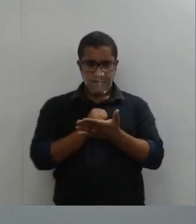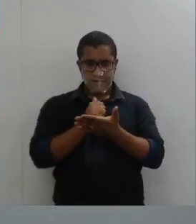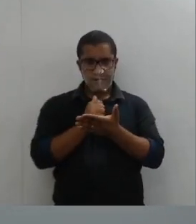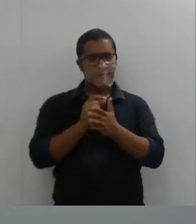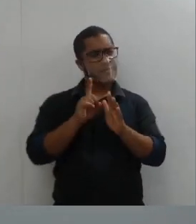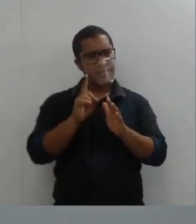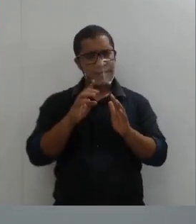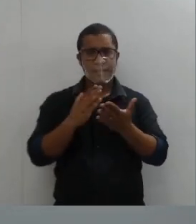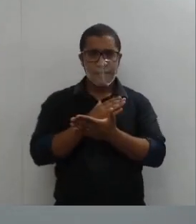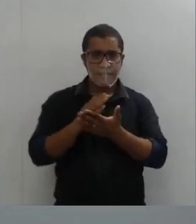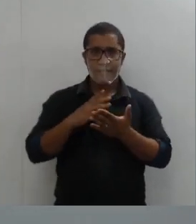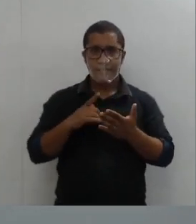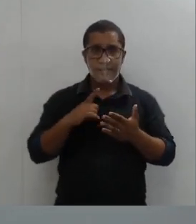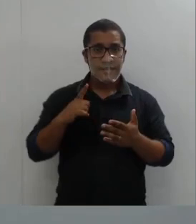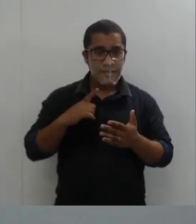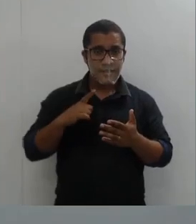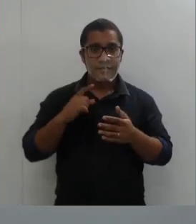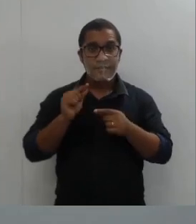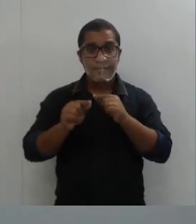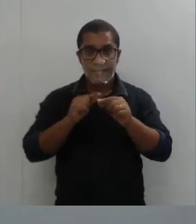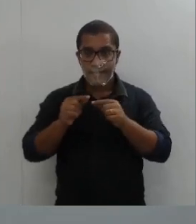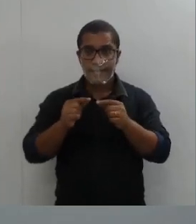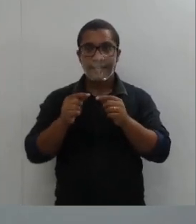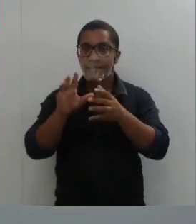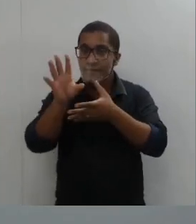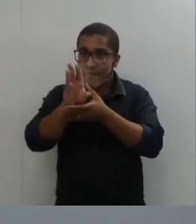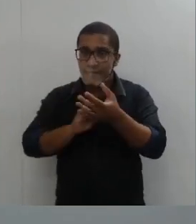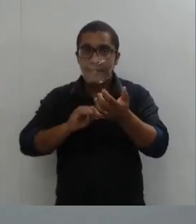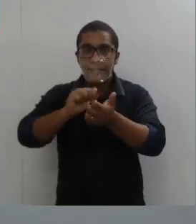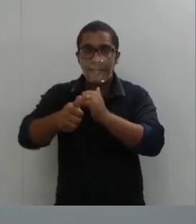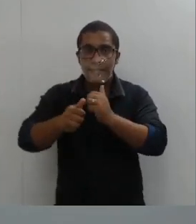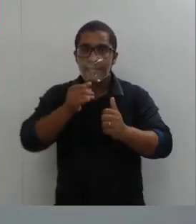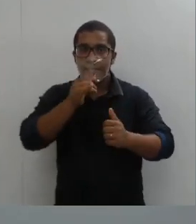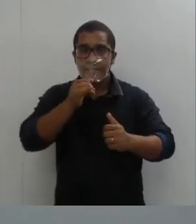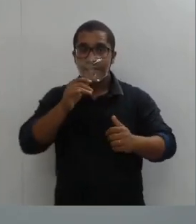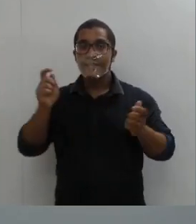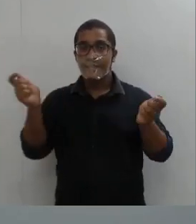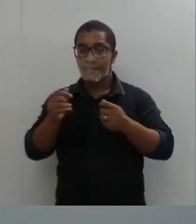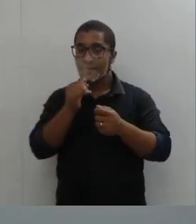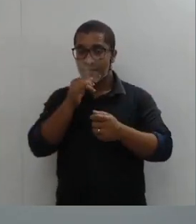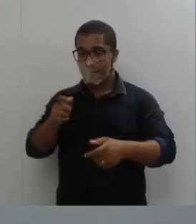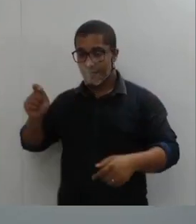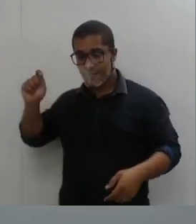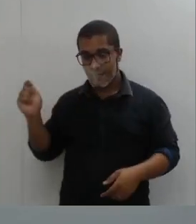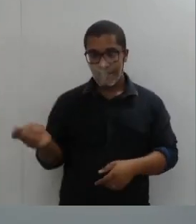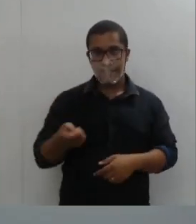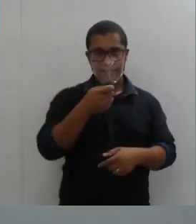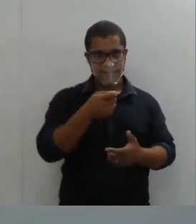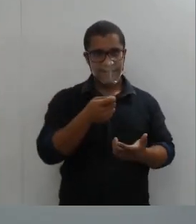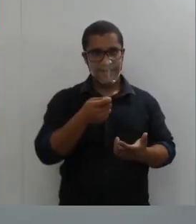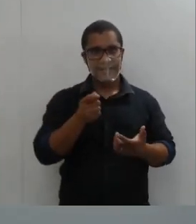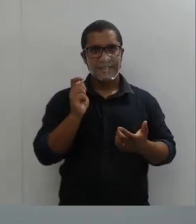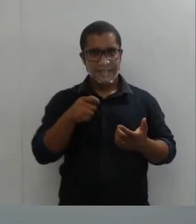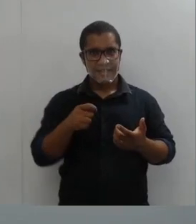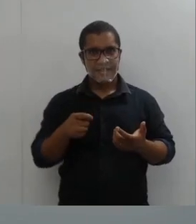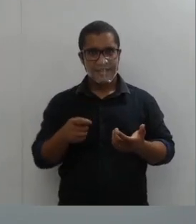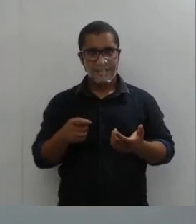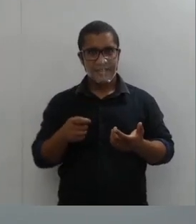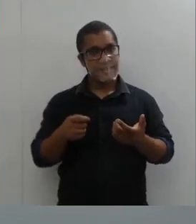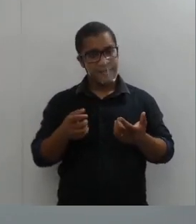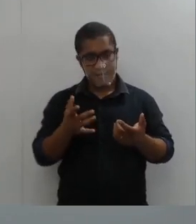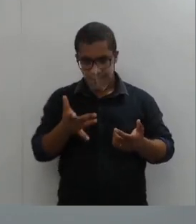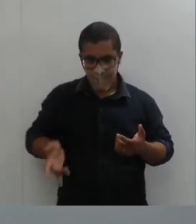mimetizam esportes. Por exemplo, tem jogos eletrônicos que através de sensor você pode jogar a boliche, você